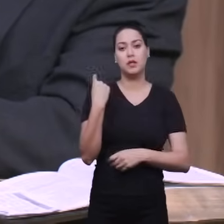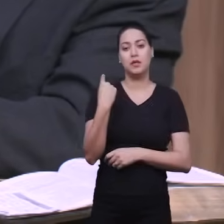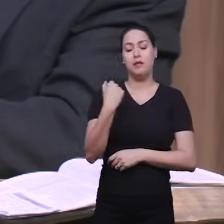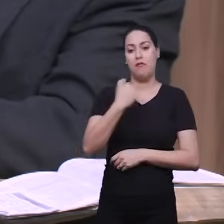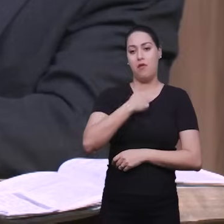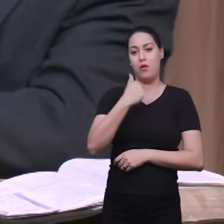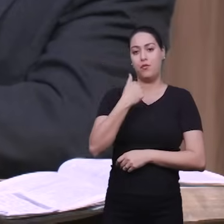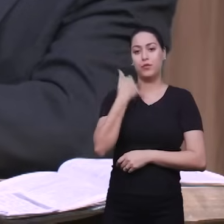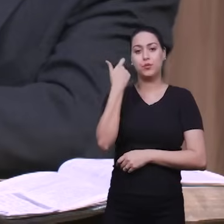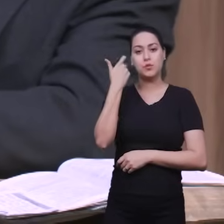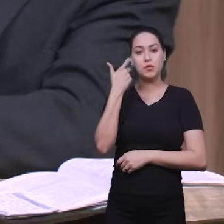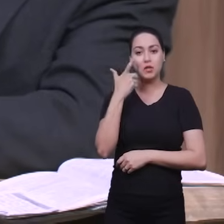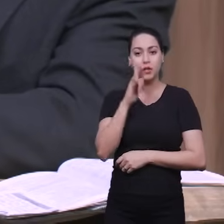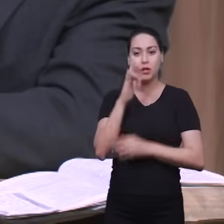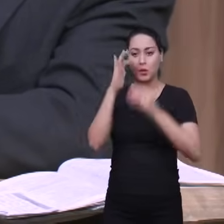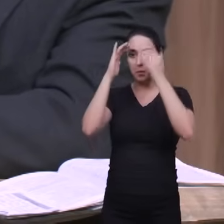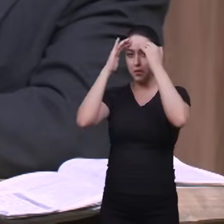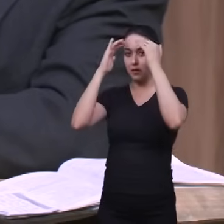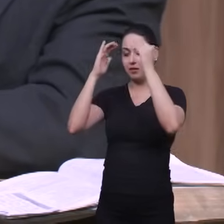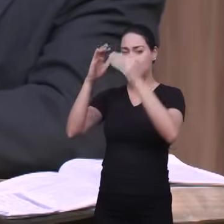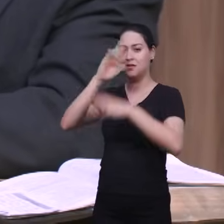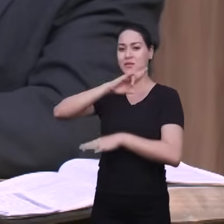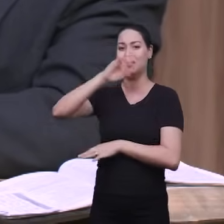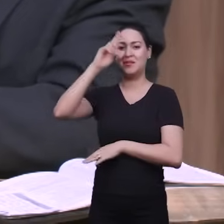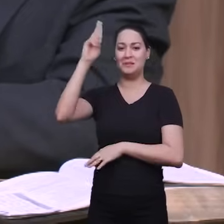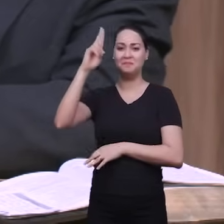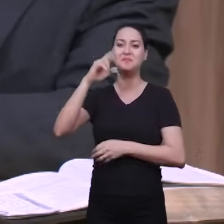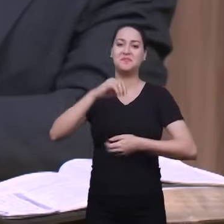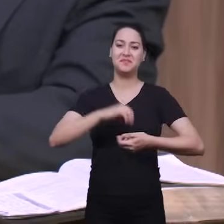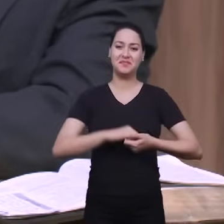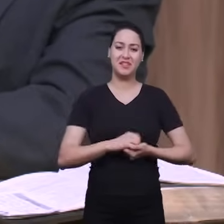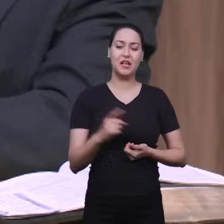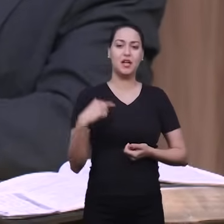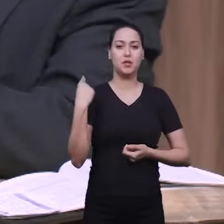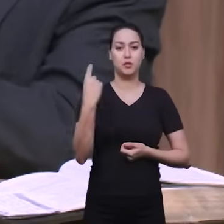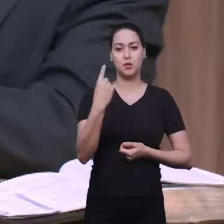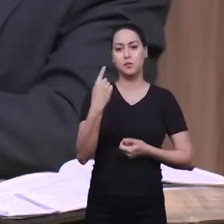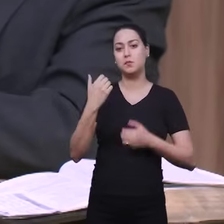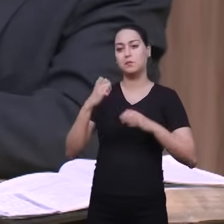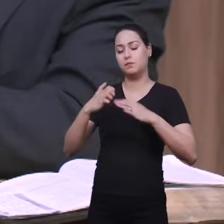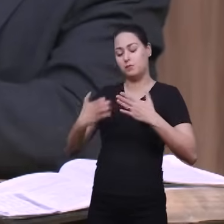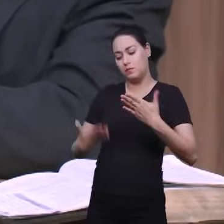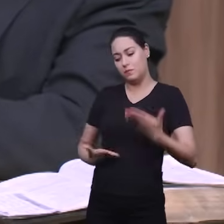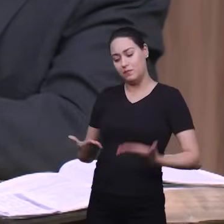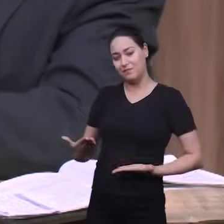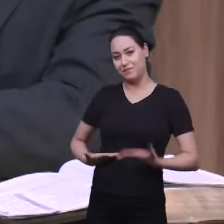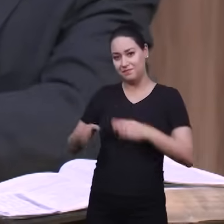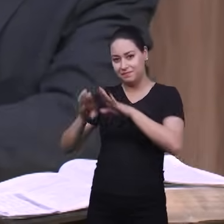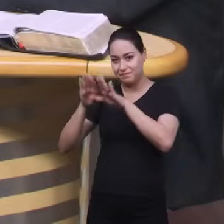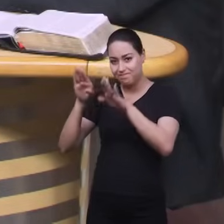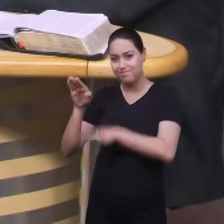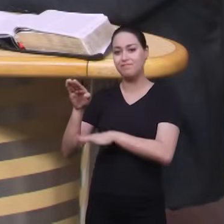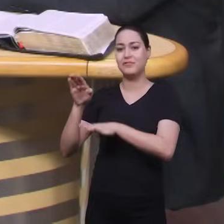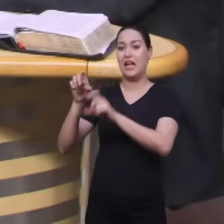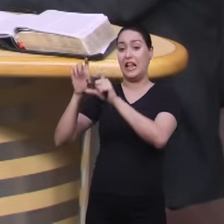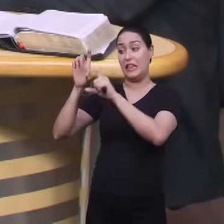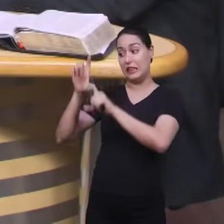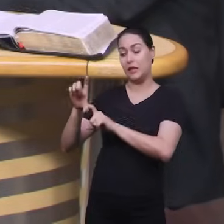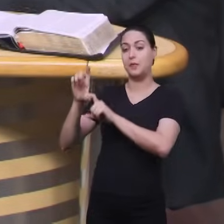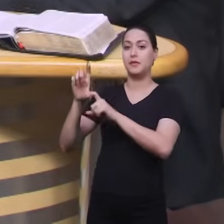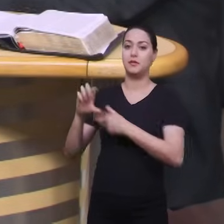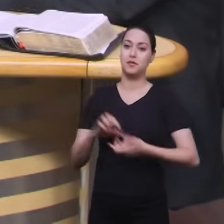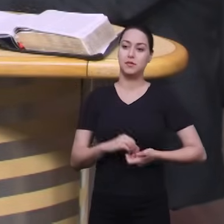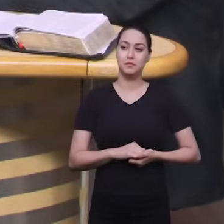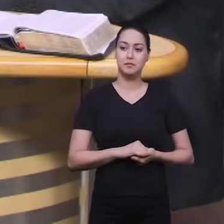enquadrar e nós vamos atingir o que o senhor quer para as nossas vidas e sermos mordomos e nunca donos glória a